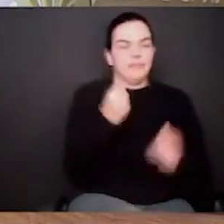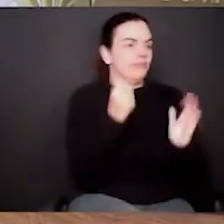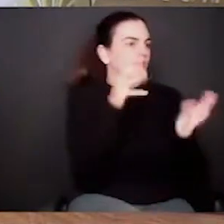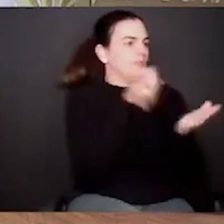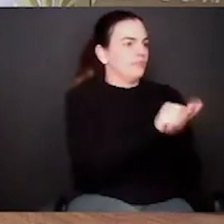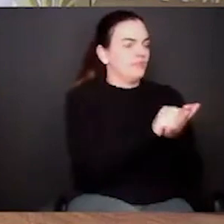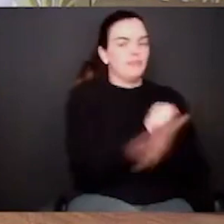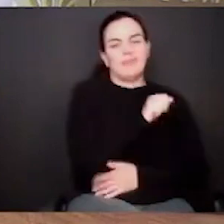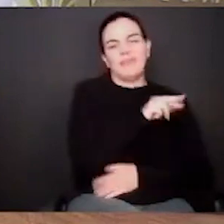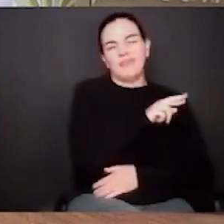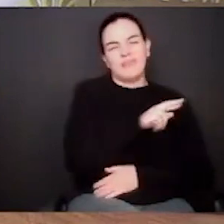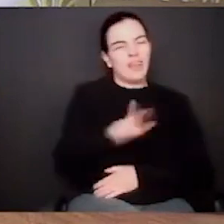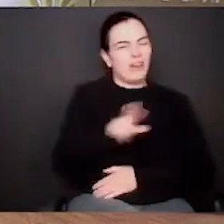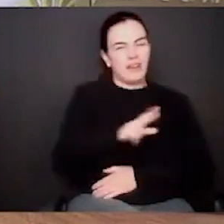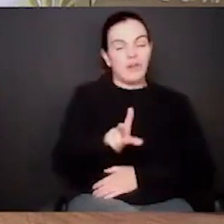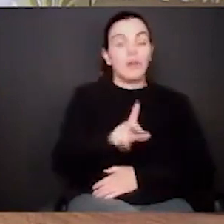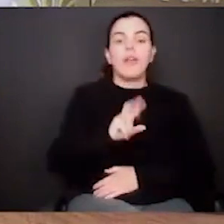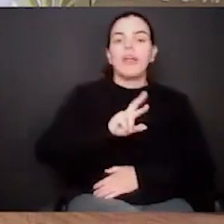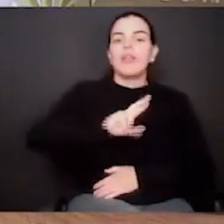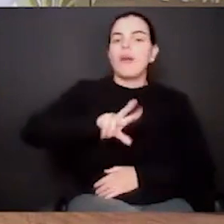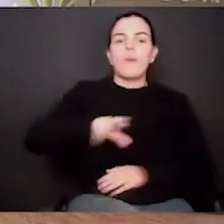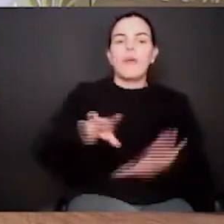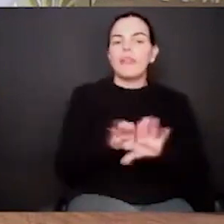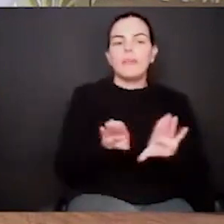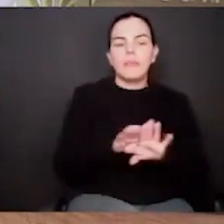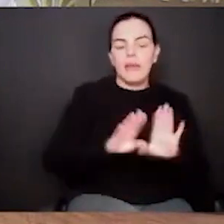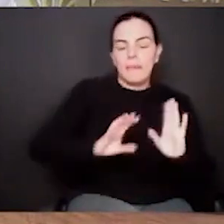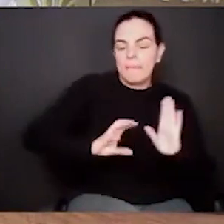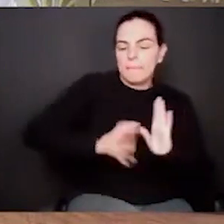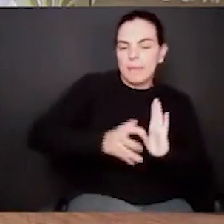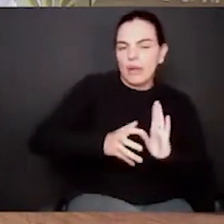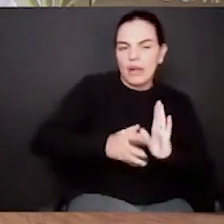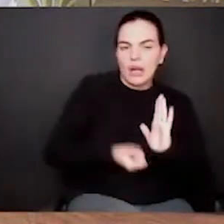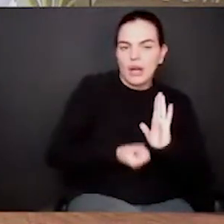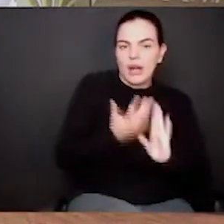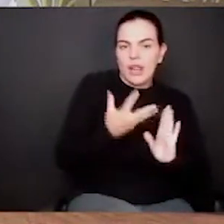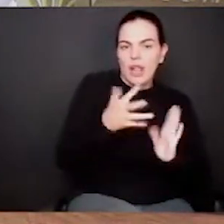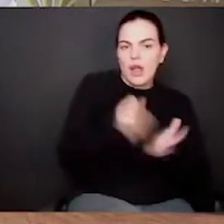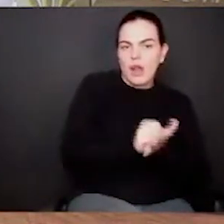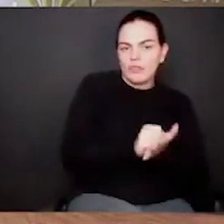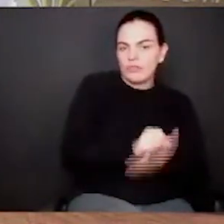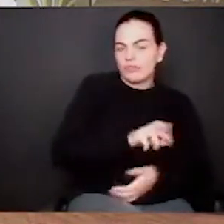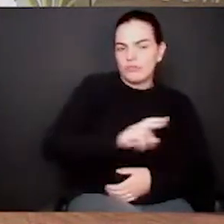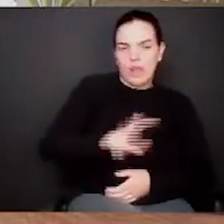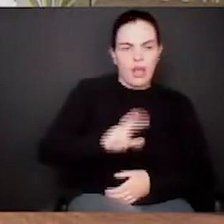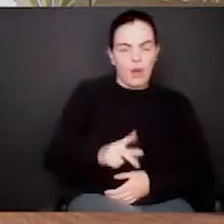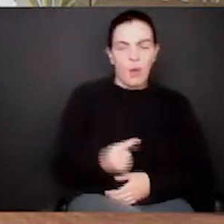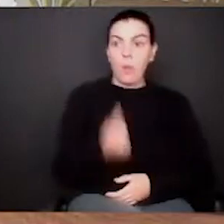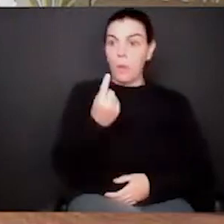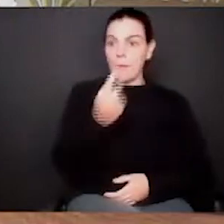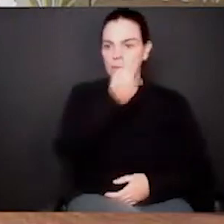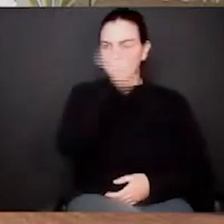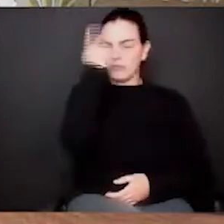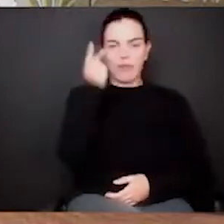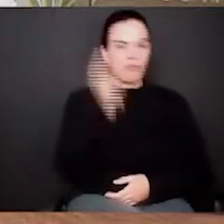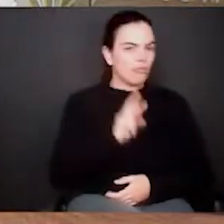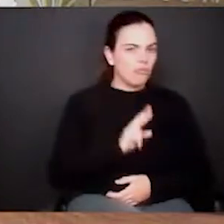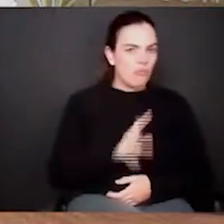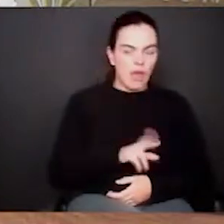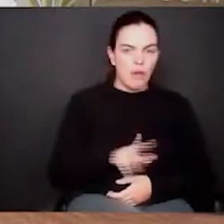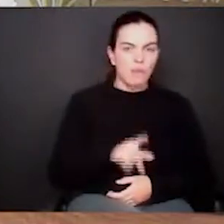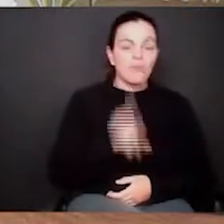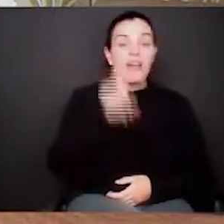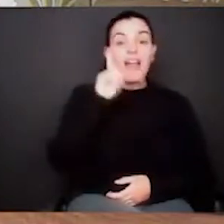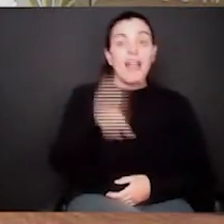de um mandato, não é fruto de um vereador, mas isso é fruto de um, eu diria, um paradigma que vem crescendo. Nós